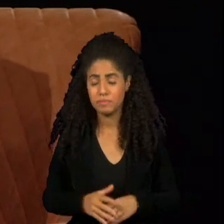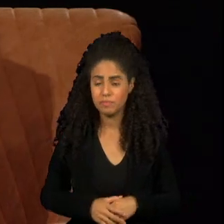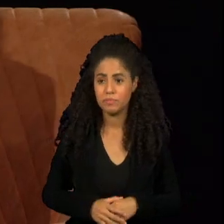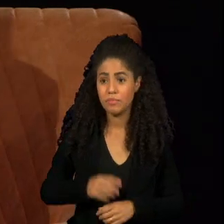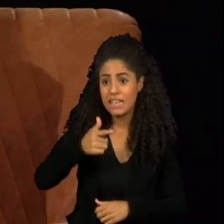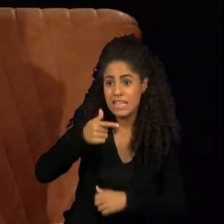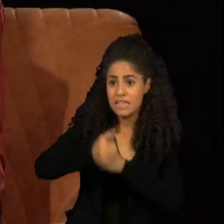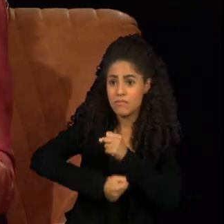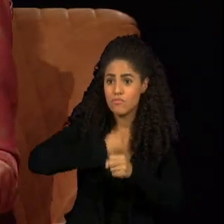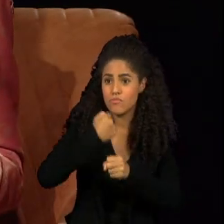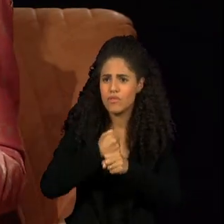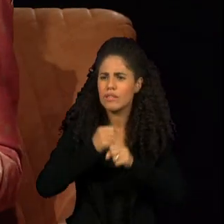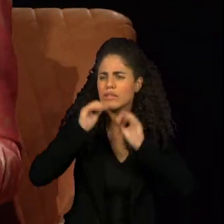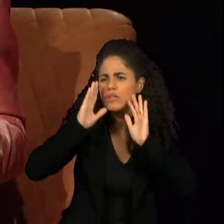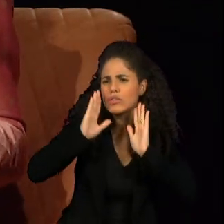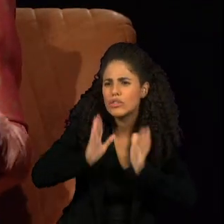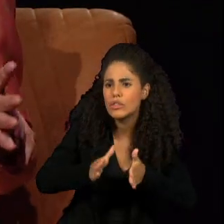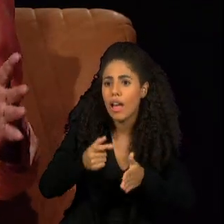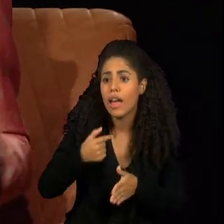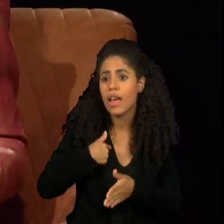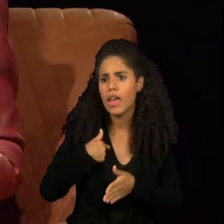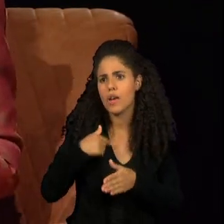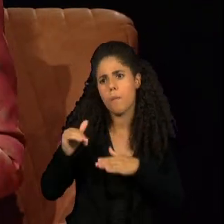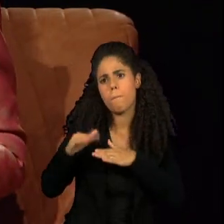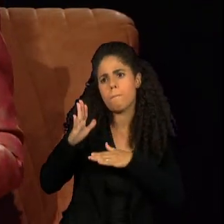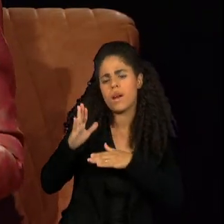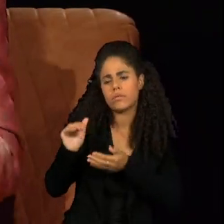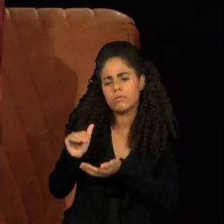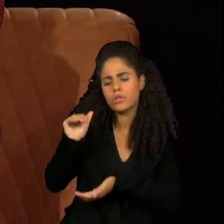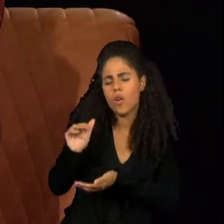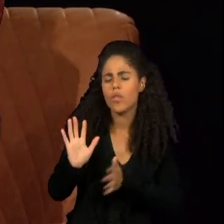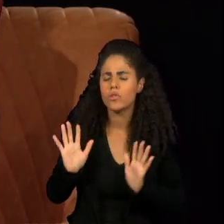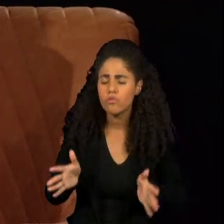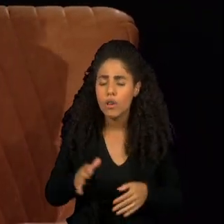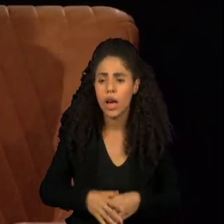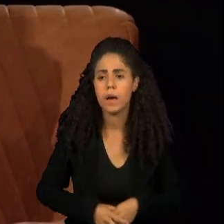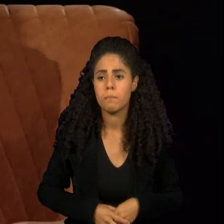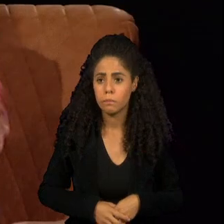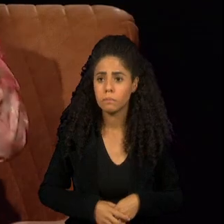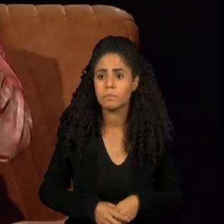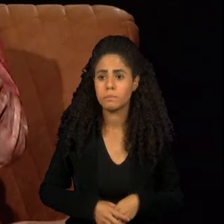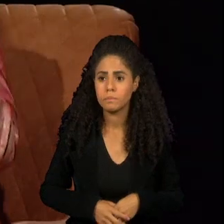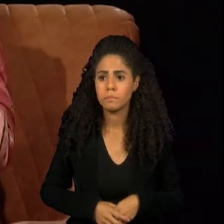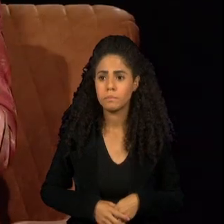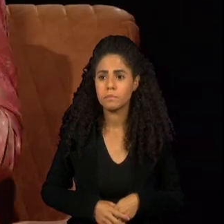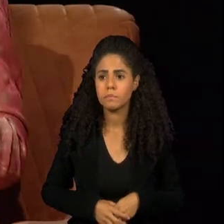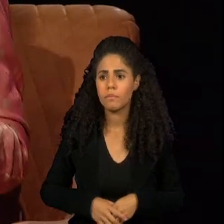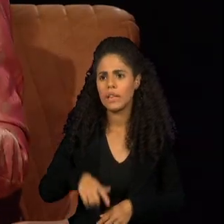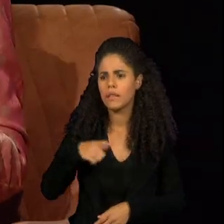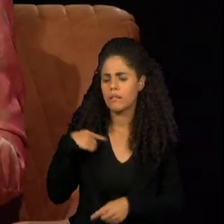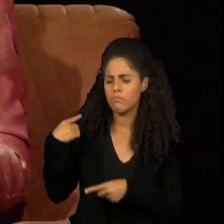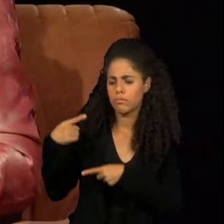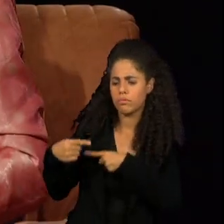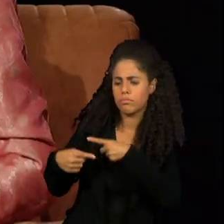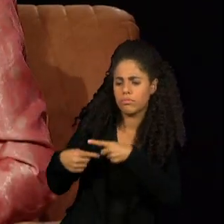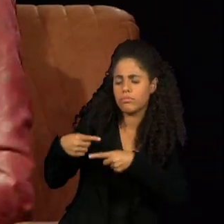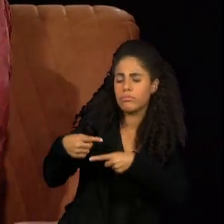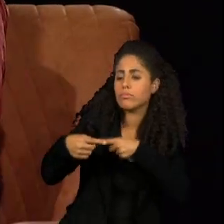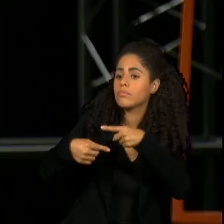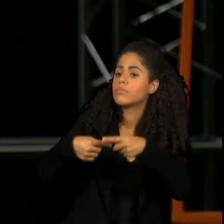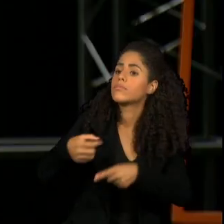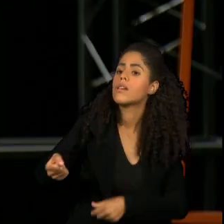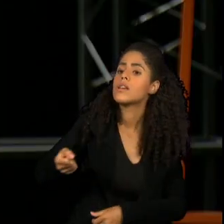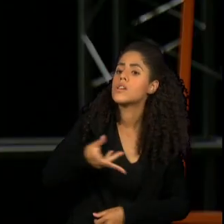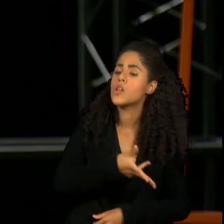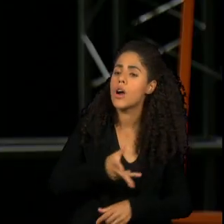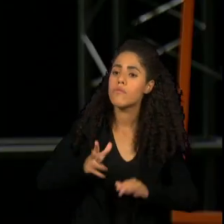7 anos, né, de Rogério. Eu sou mais velha do que Rogério, né? Então, é uma outra geração já surgindo, né?